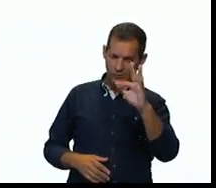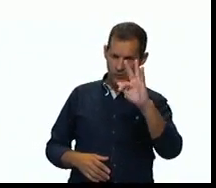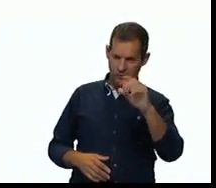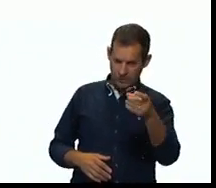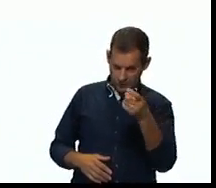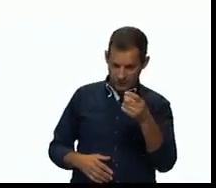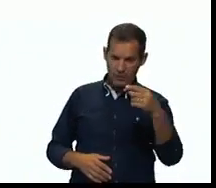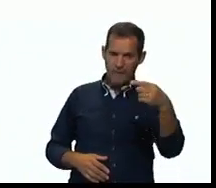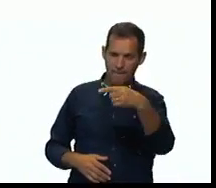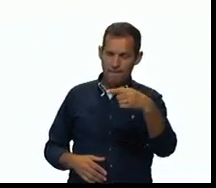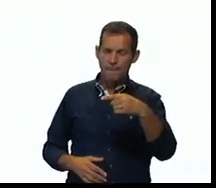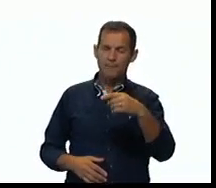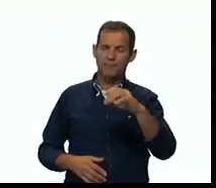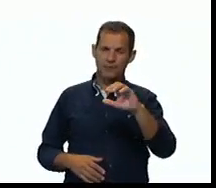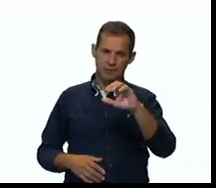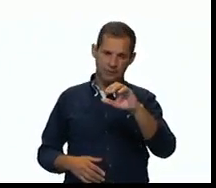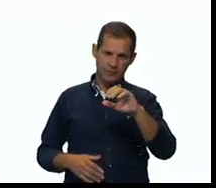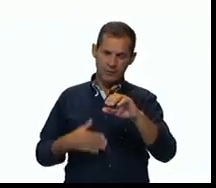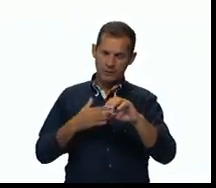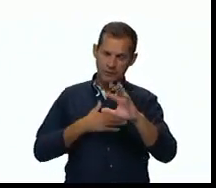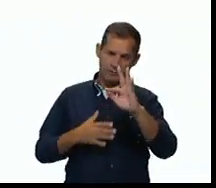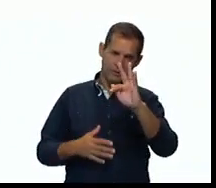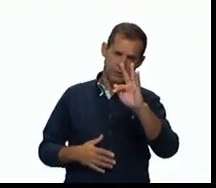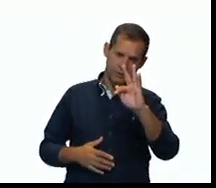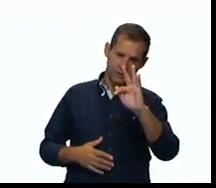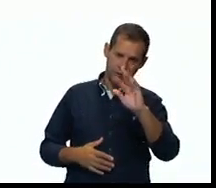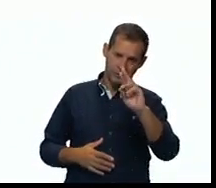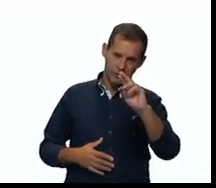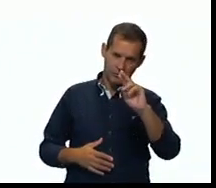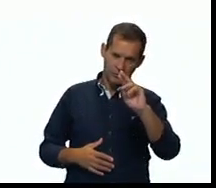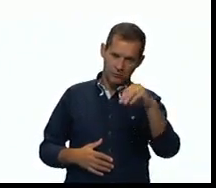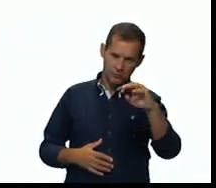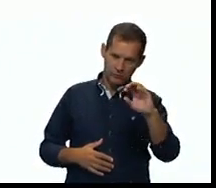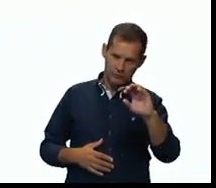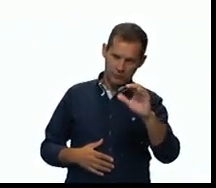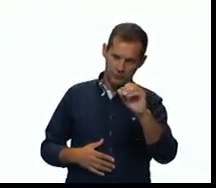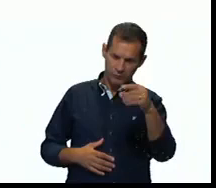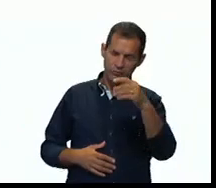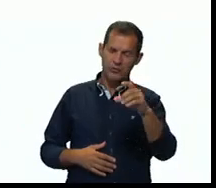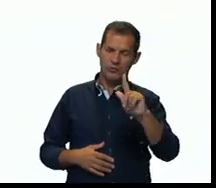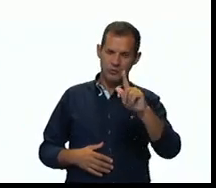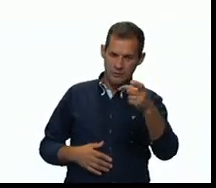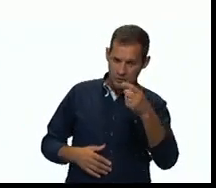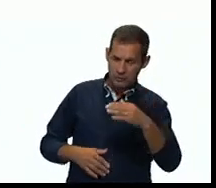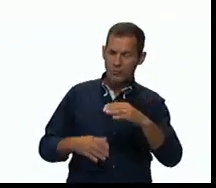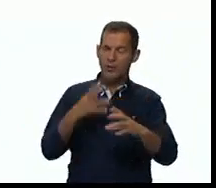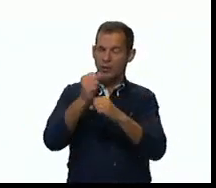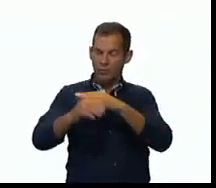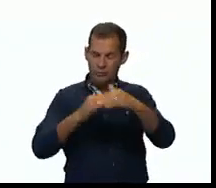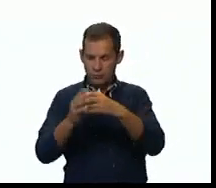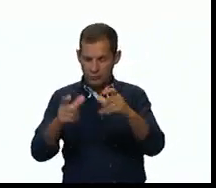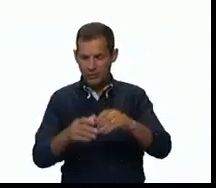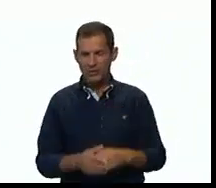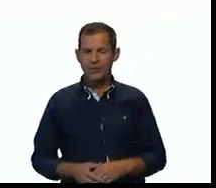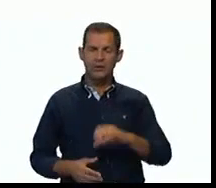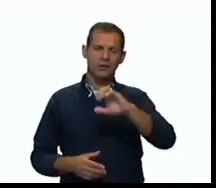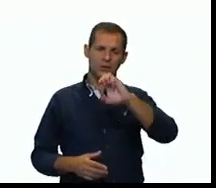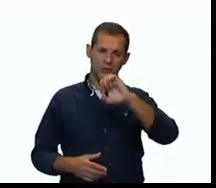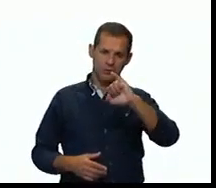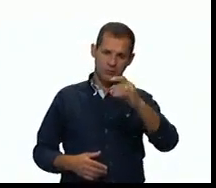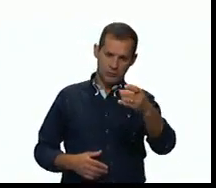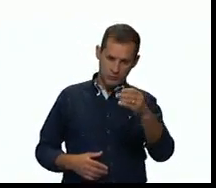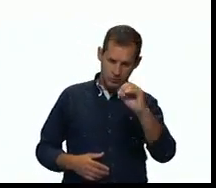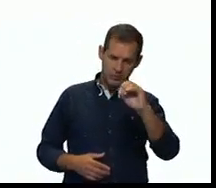x menos a minha função g de x. É como se eu estivesse calculando toda a área até o eixo x